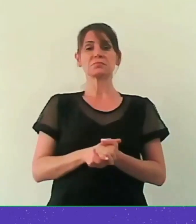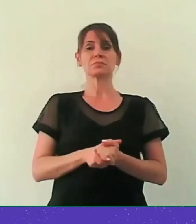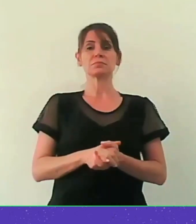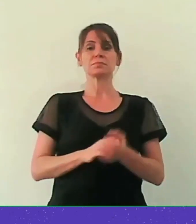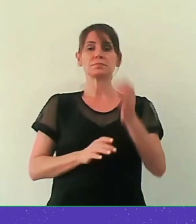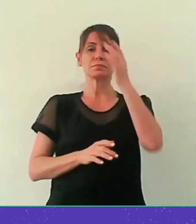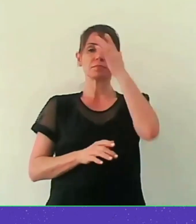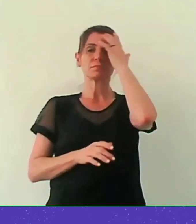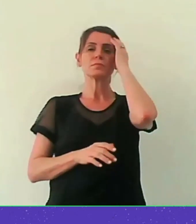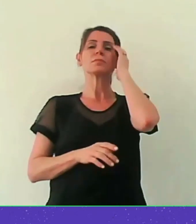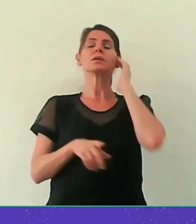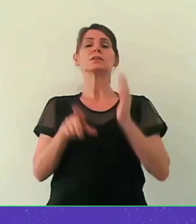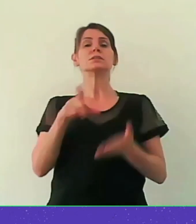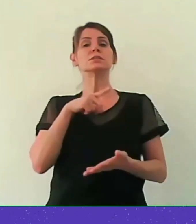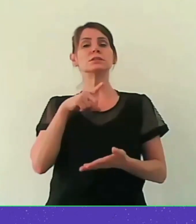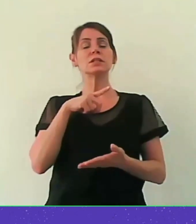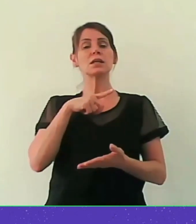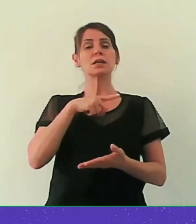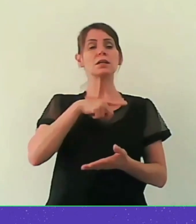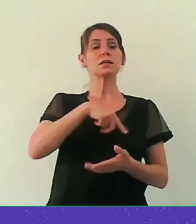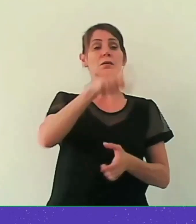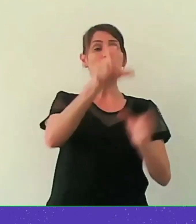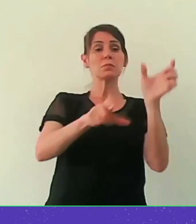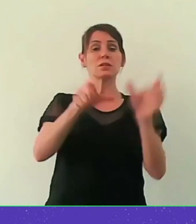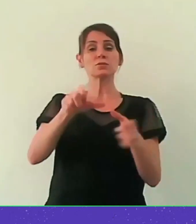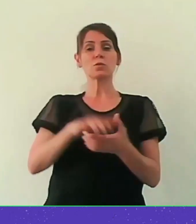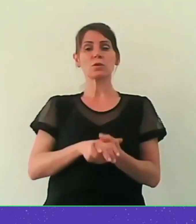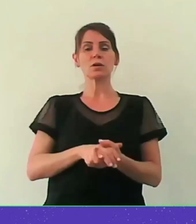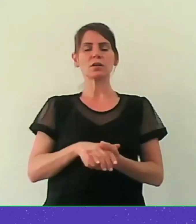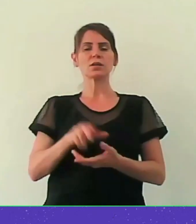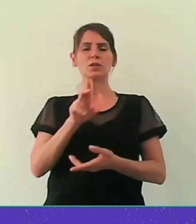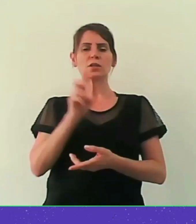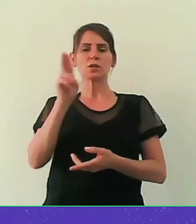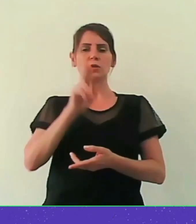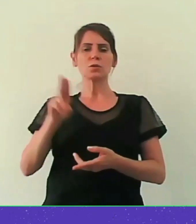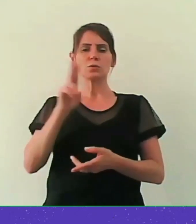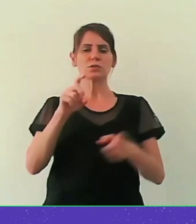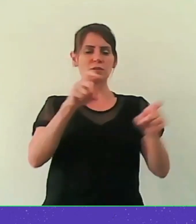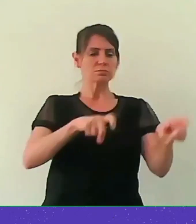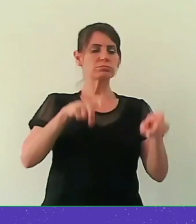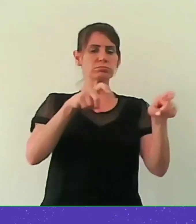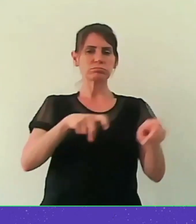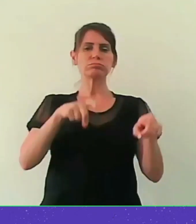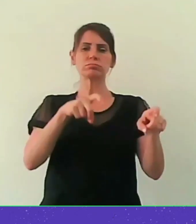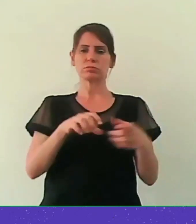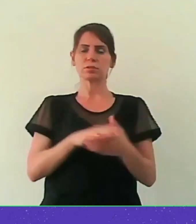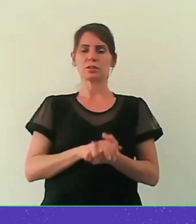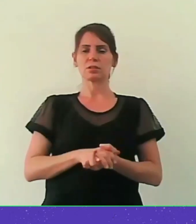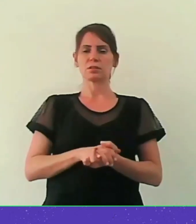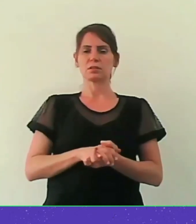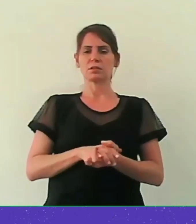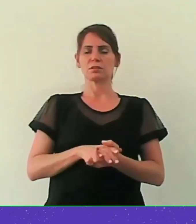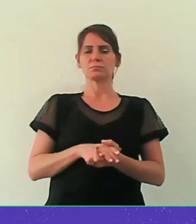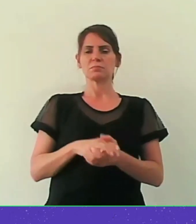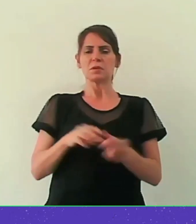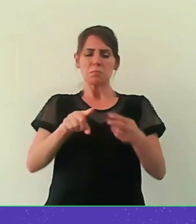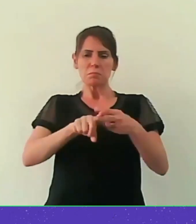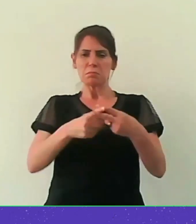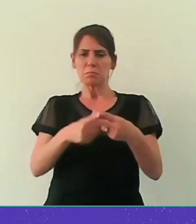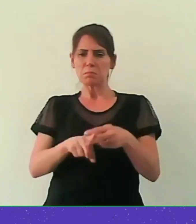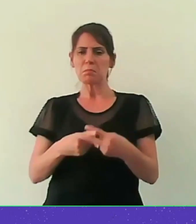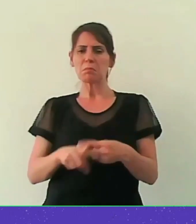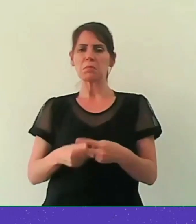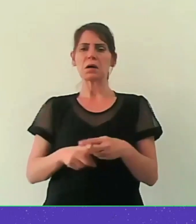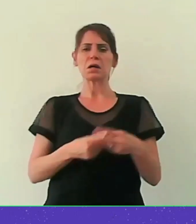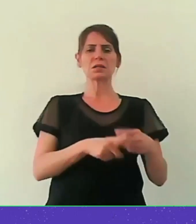muito dinheiro hoje na agricultura em equipamentos. Aqueles equipamentos pesados, um motor,